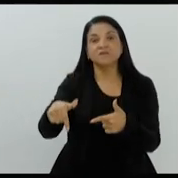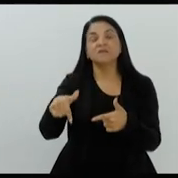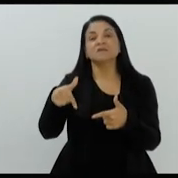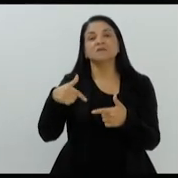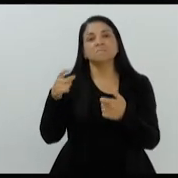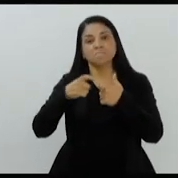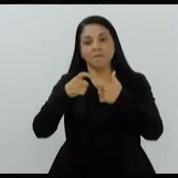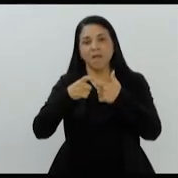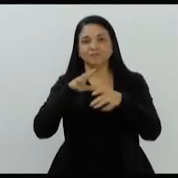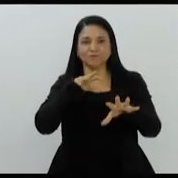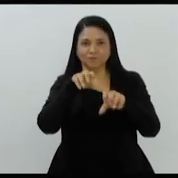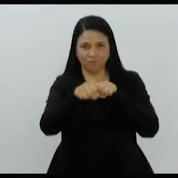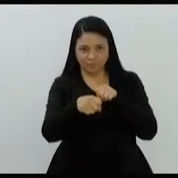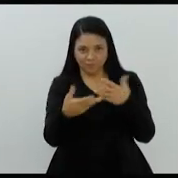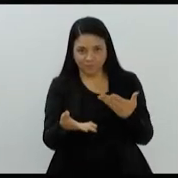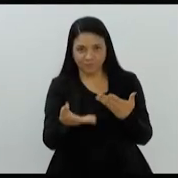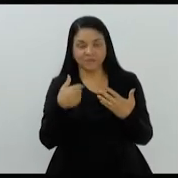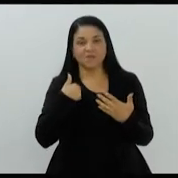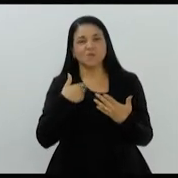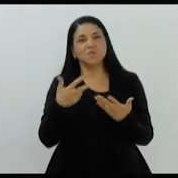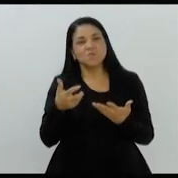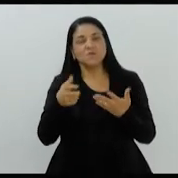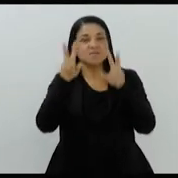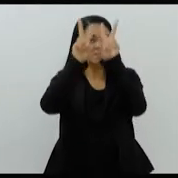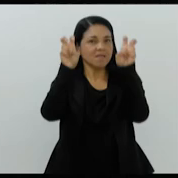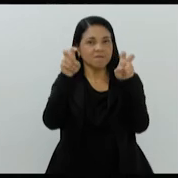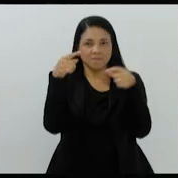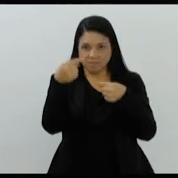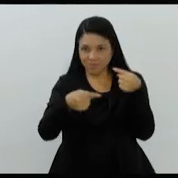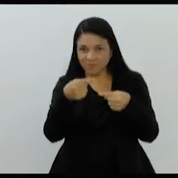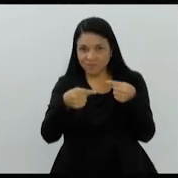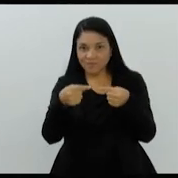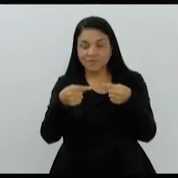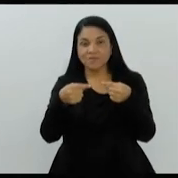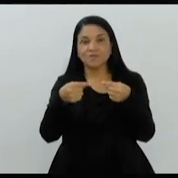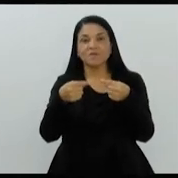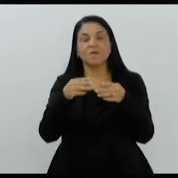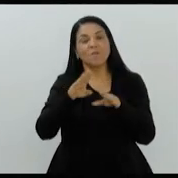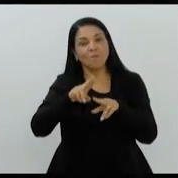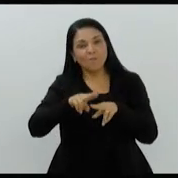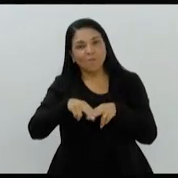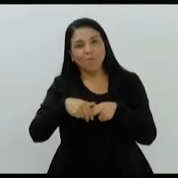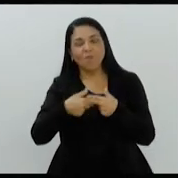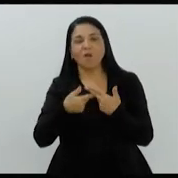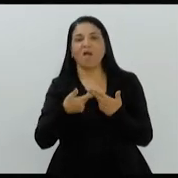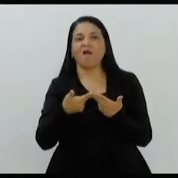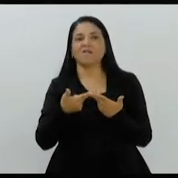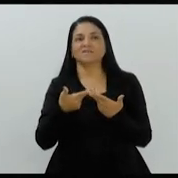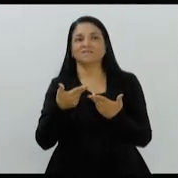Então, eu quis puxar esse tema exatamente por essa polêmica